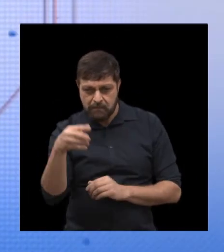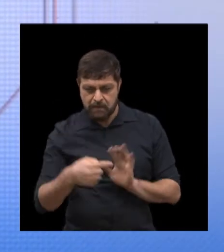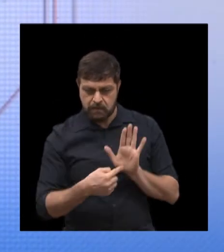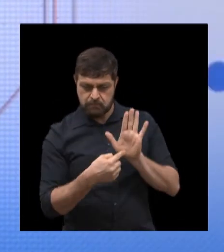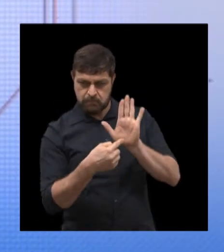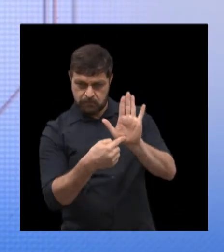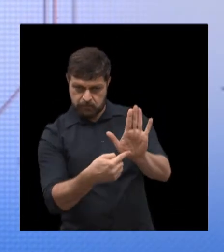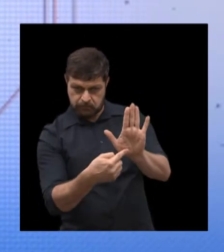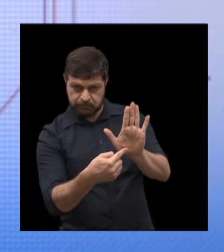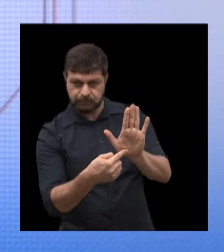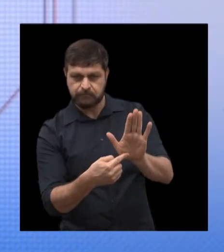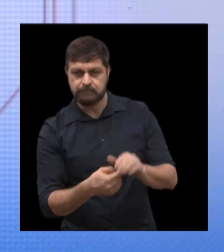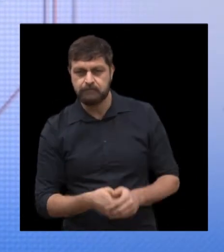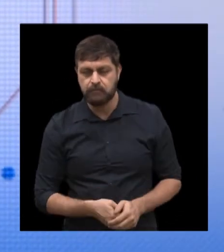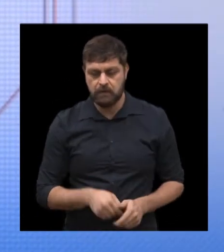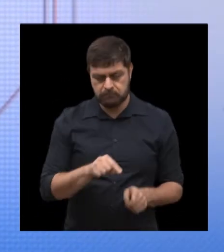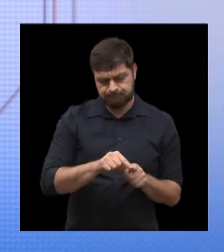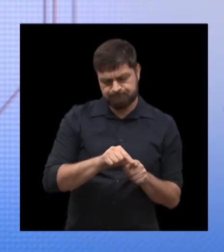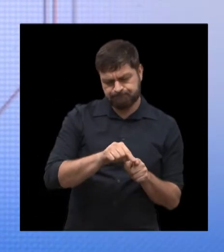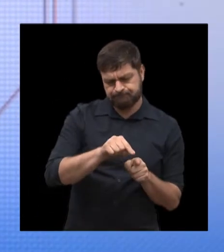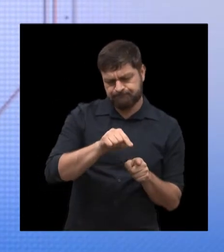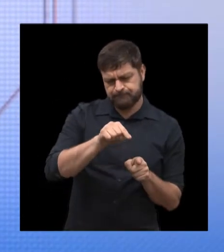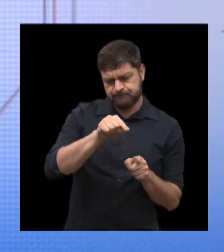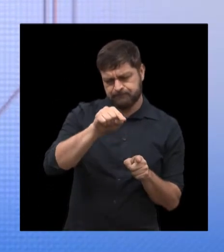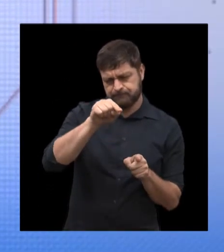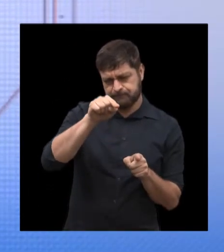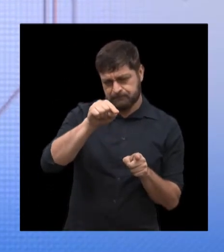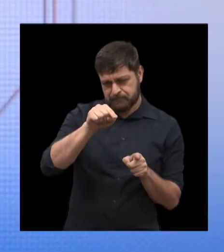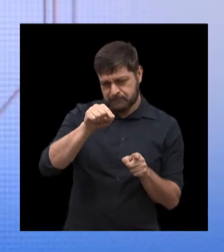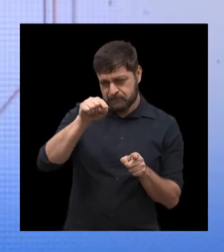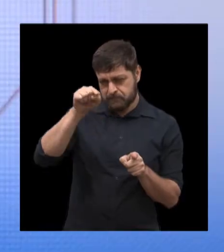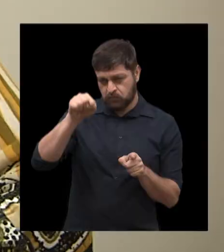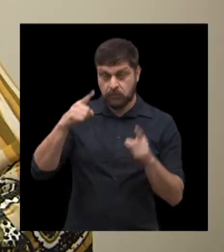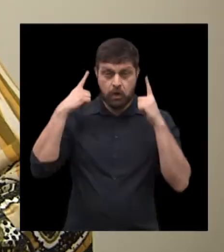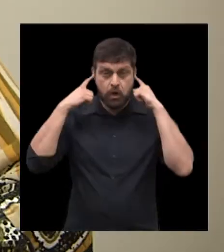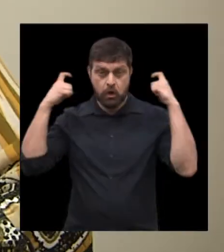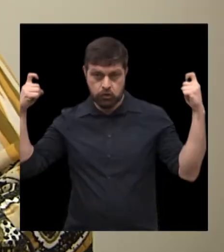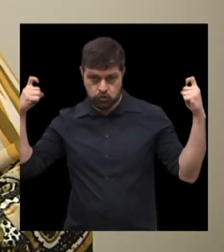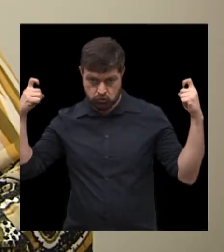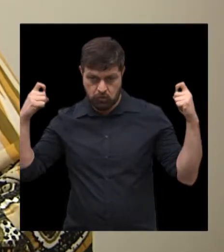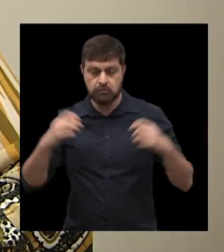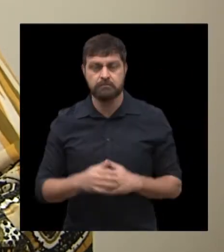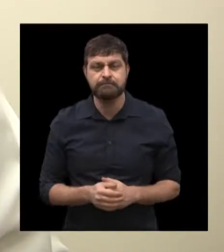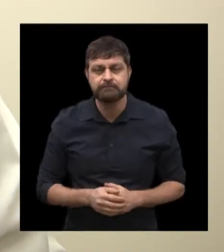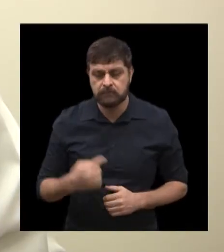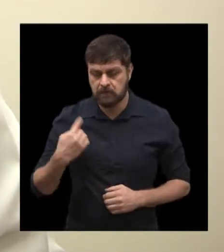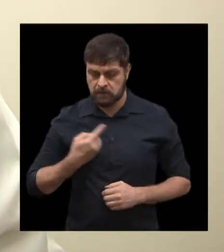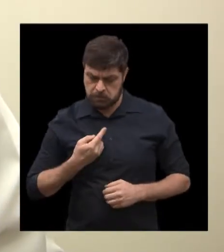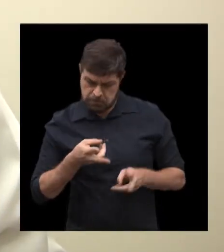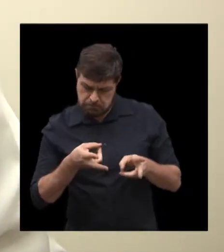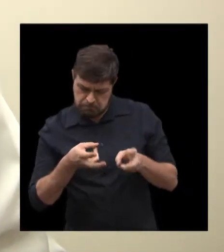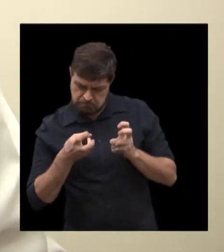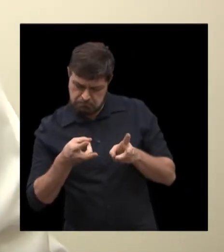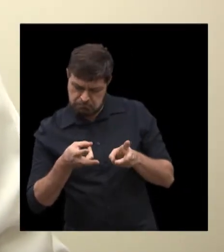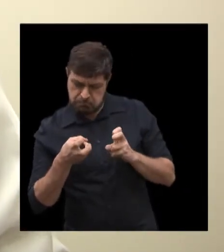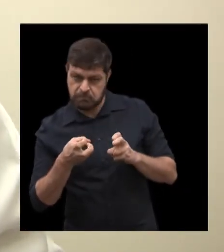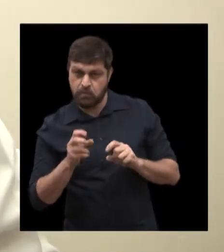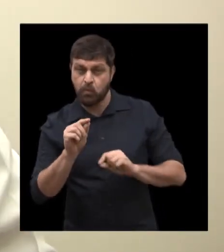Esses daqui é uma escala de sons comuns. Então, com isso a gente consegue